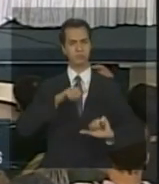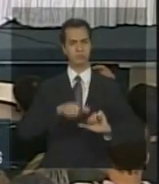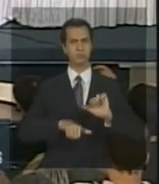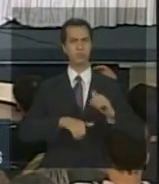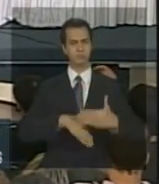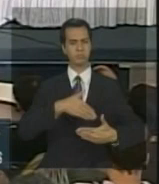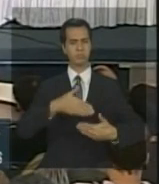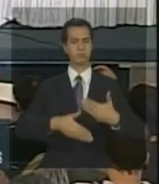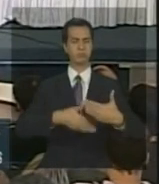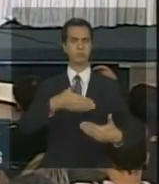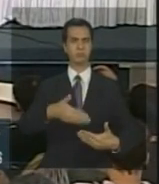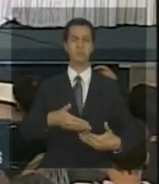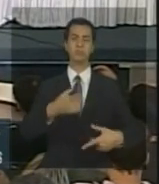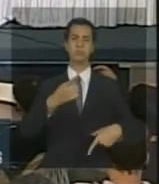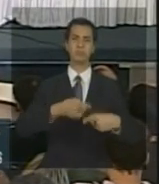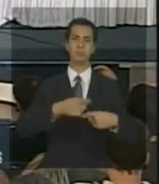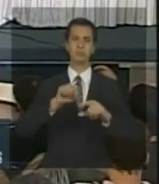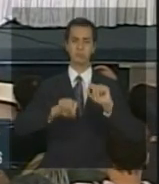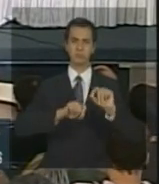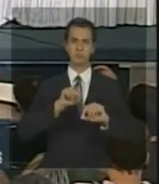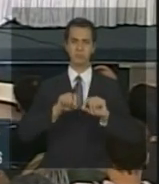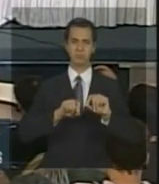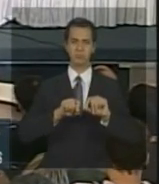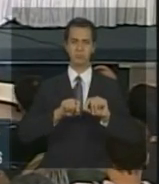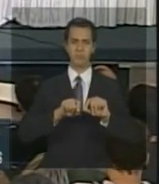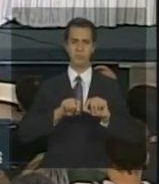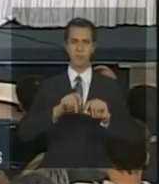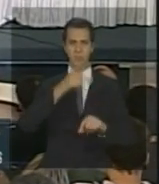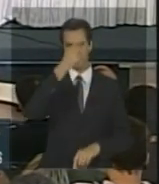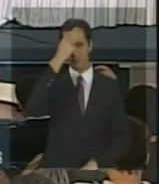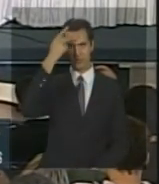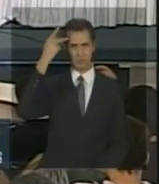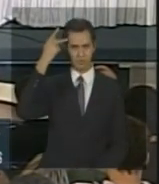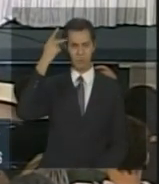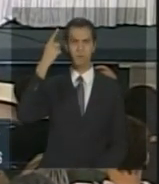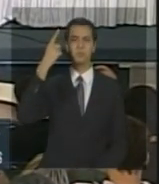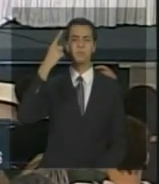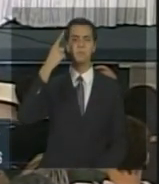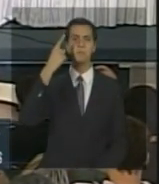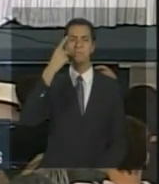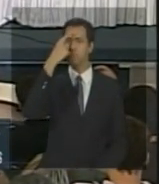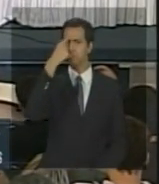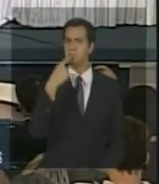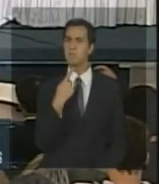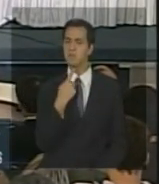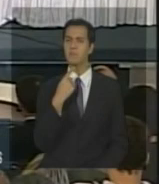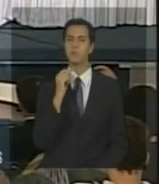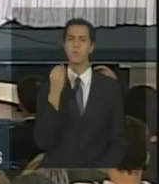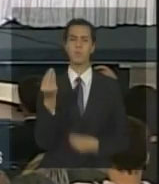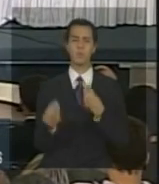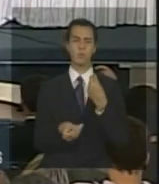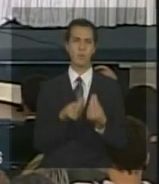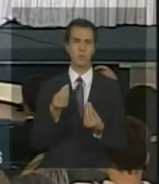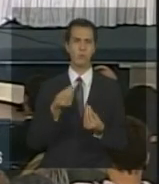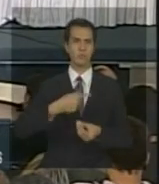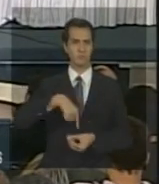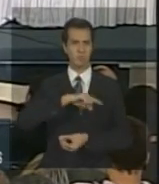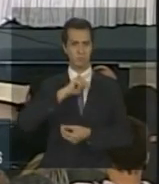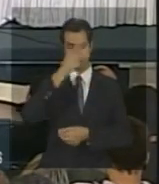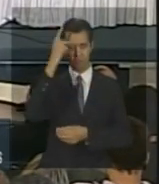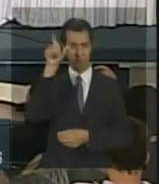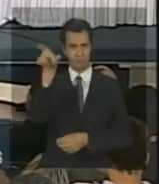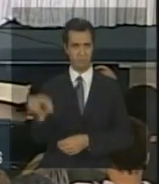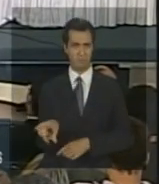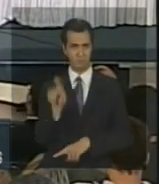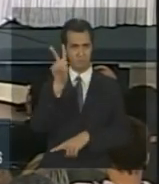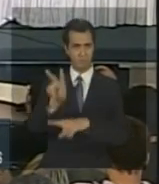porque o perfil daquelas pessoas a que nós nos dedicamos juntos